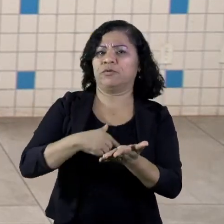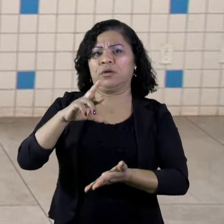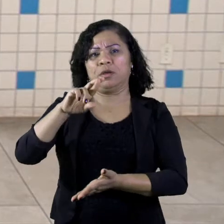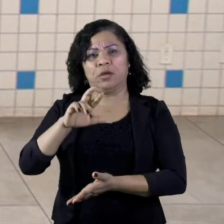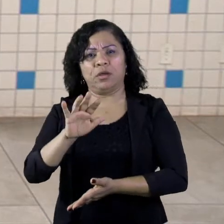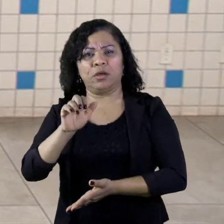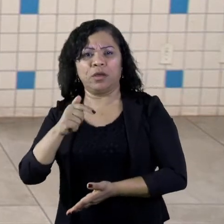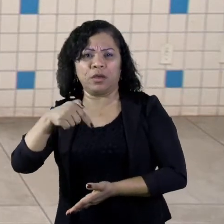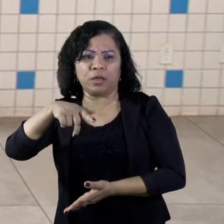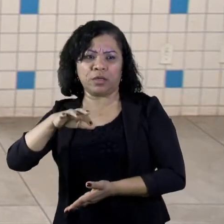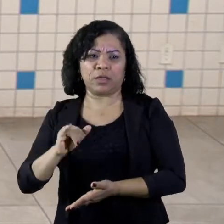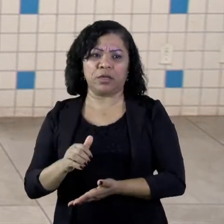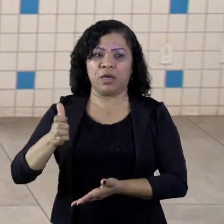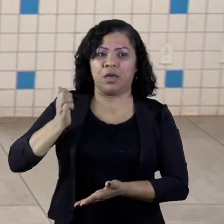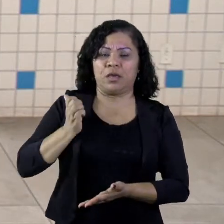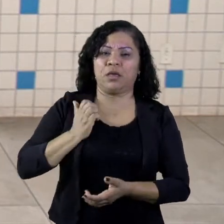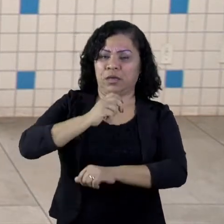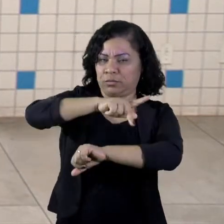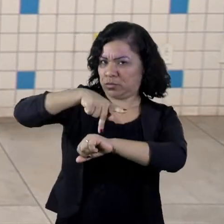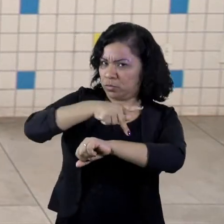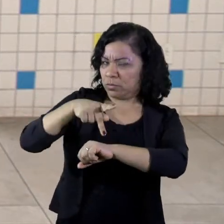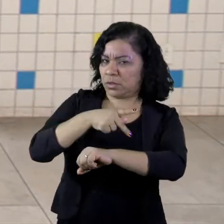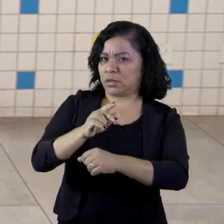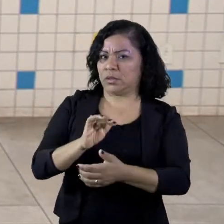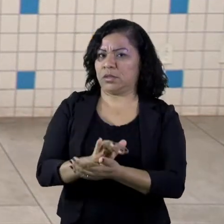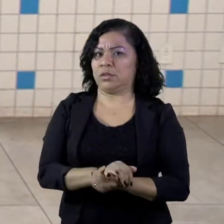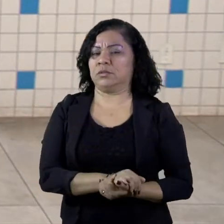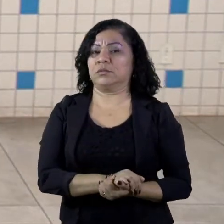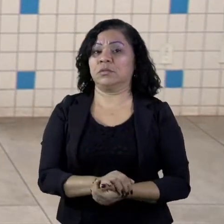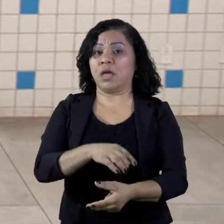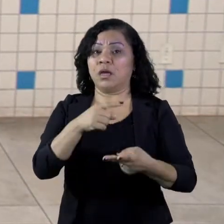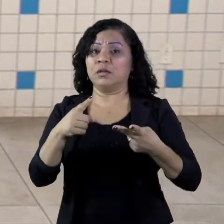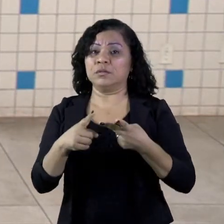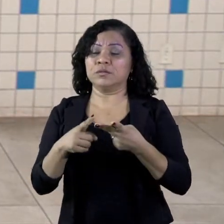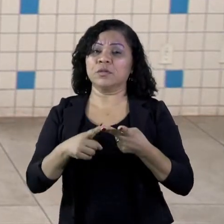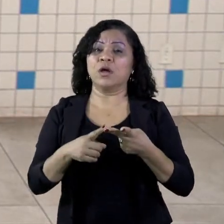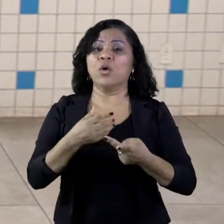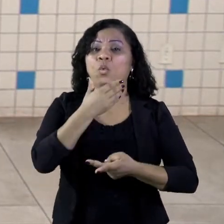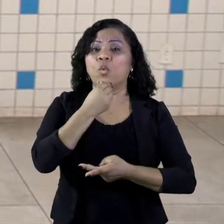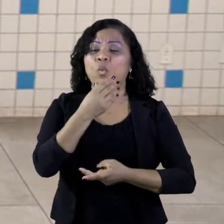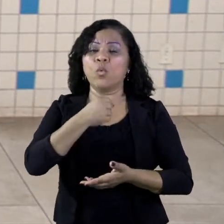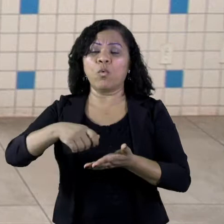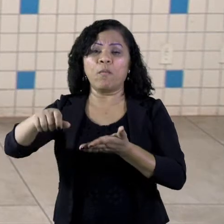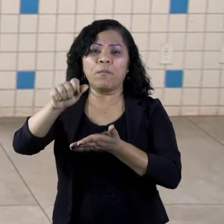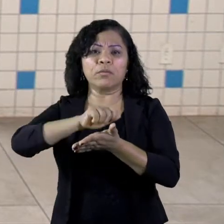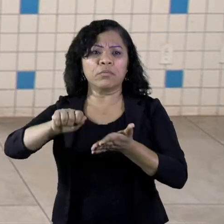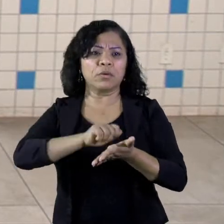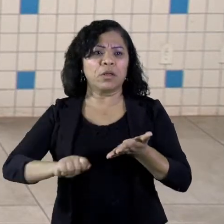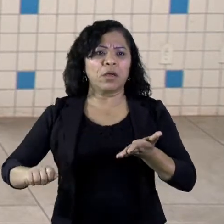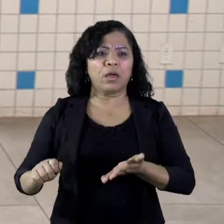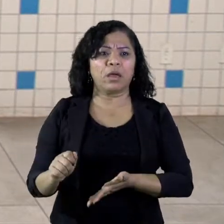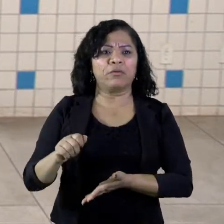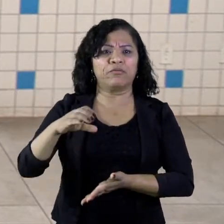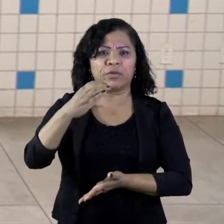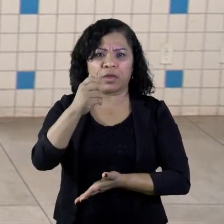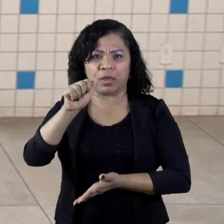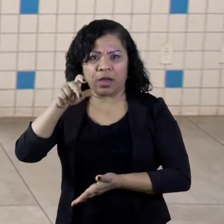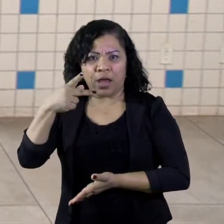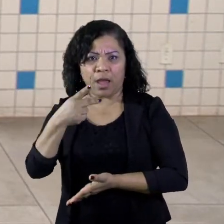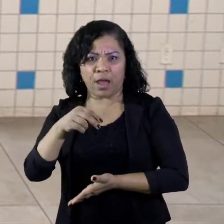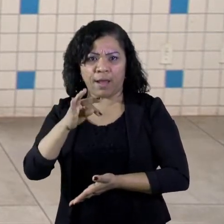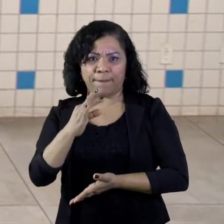nosso amigo Karl Marx, quando ele escreve lá O Capital. A independência dos Estados Unidos também,